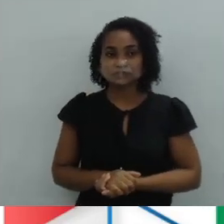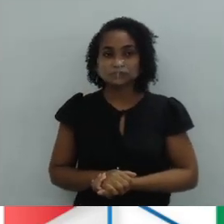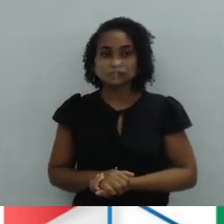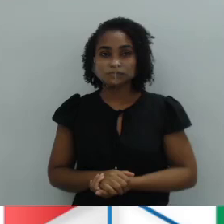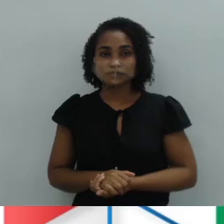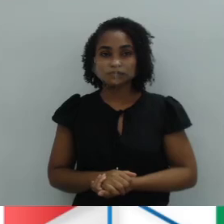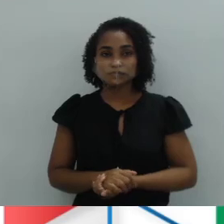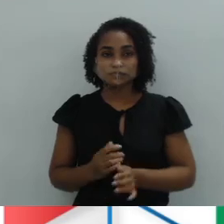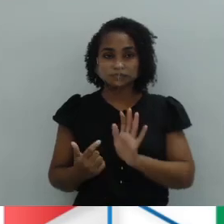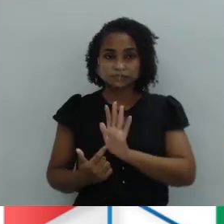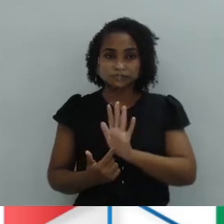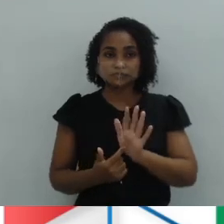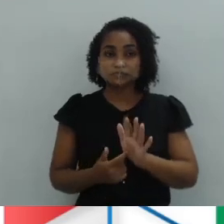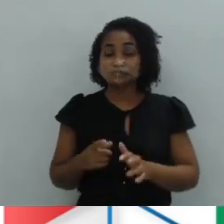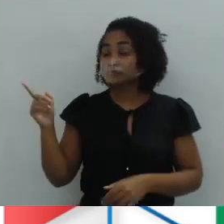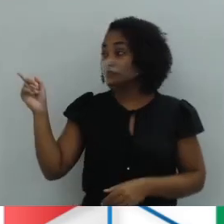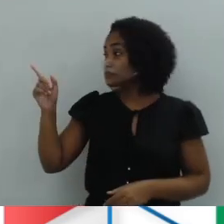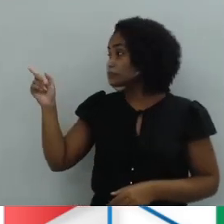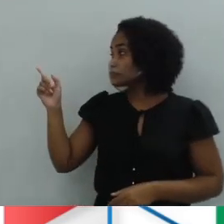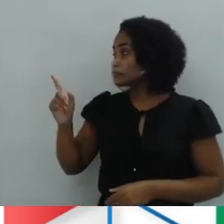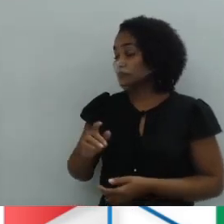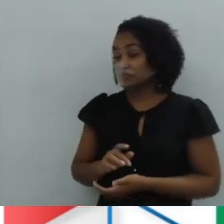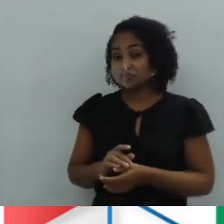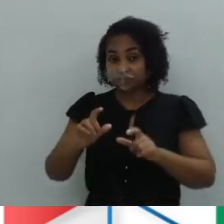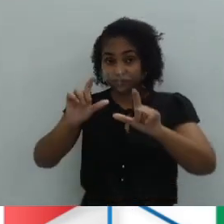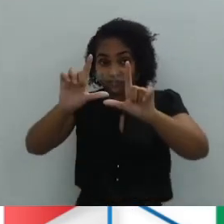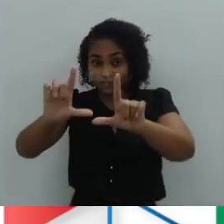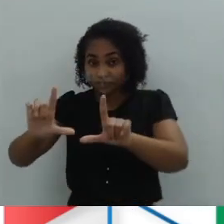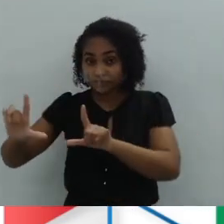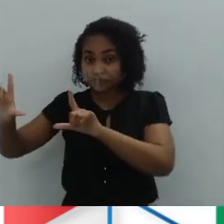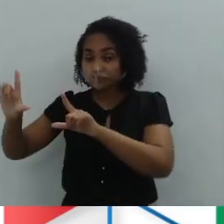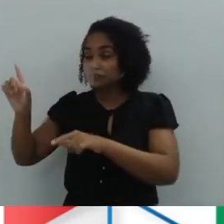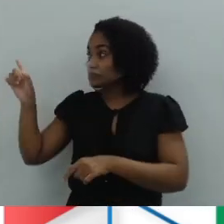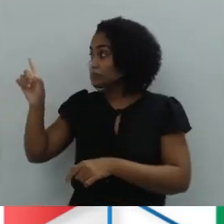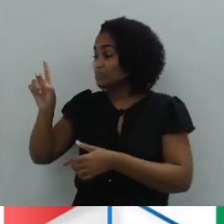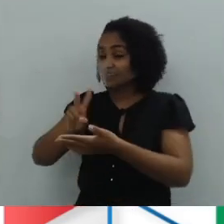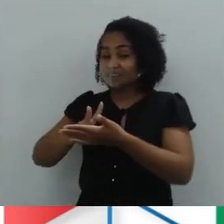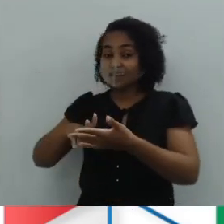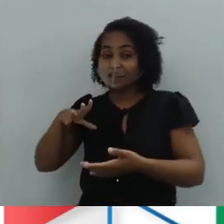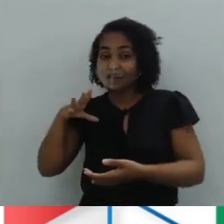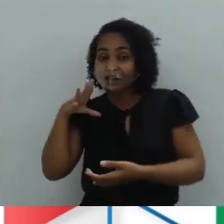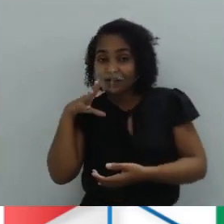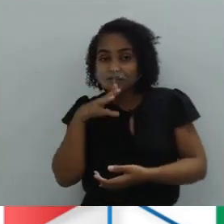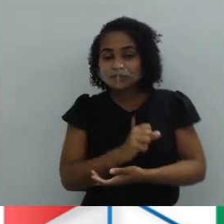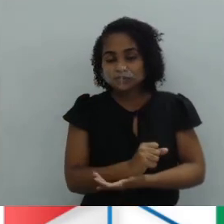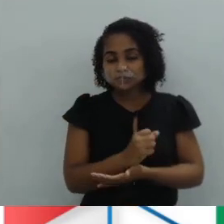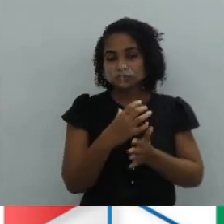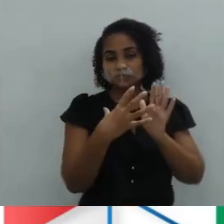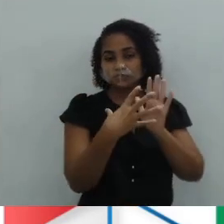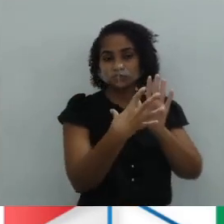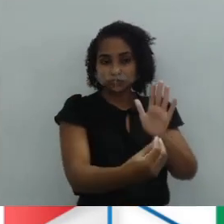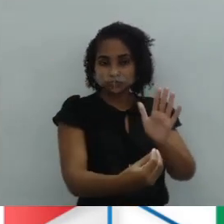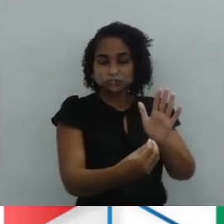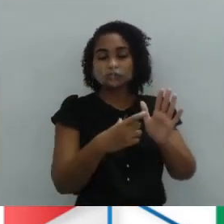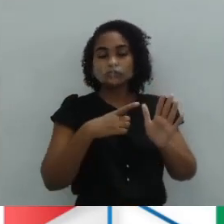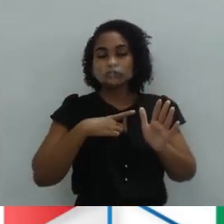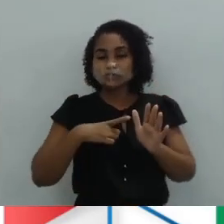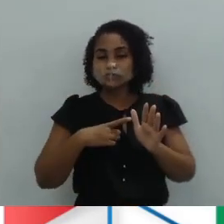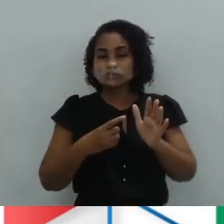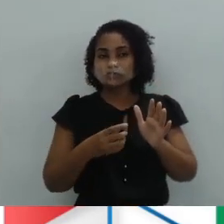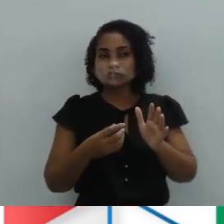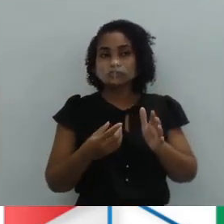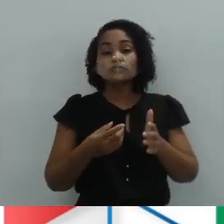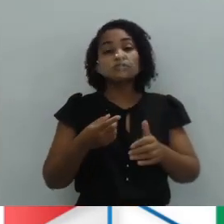Deixa eu passar para vocês. Aqui. Vamos para o slide? Dá uma lidinha rápida nesse exemplo de abaixo-assinado que eu peguei.